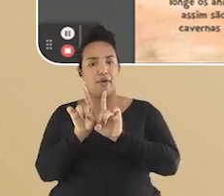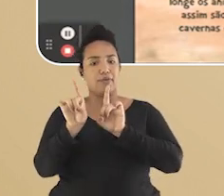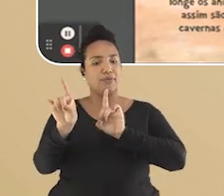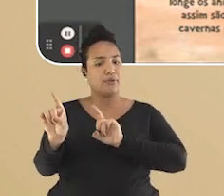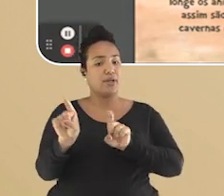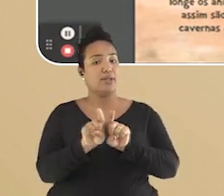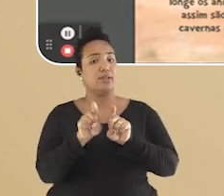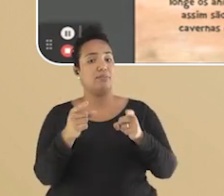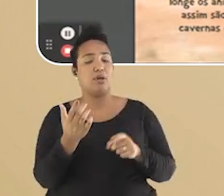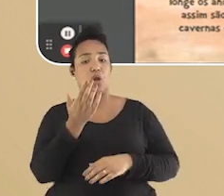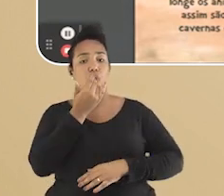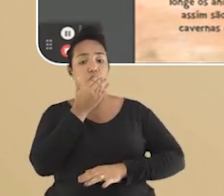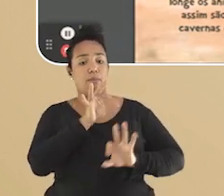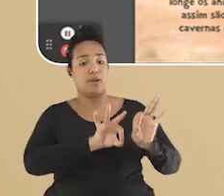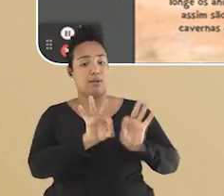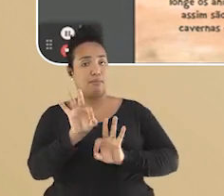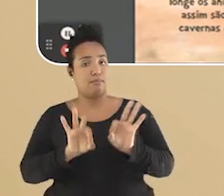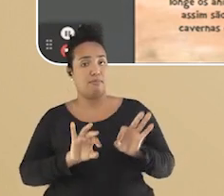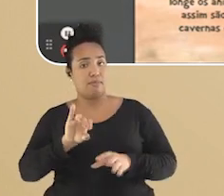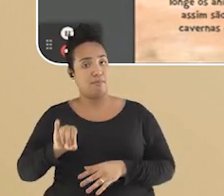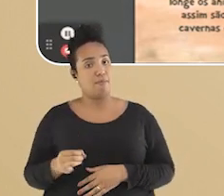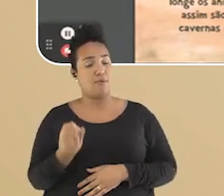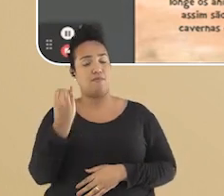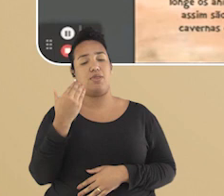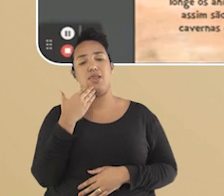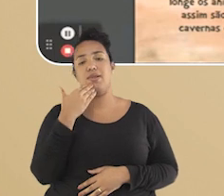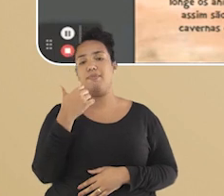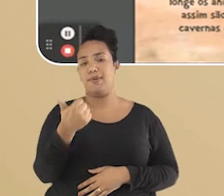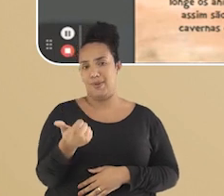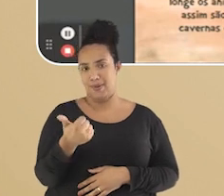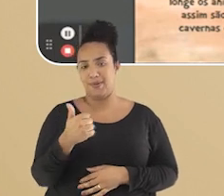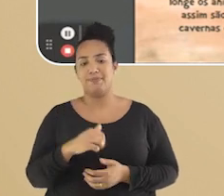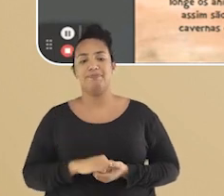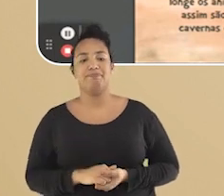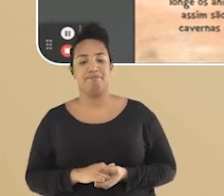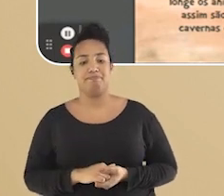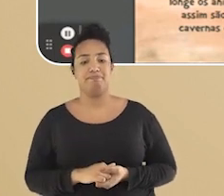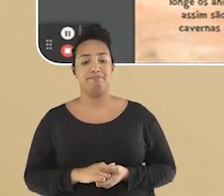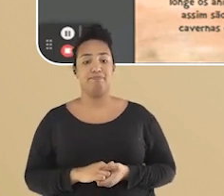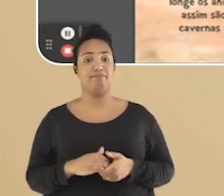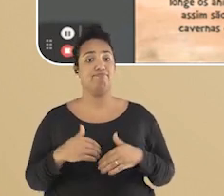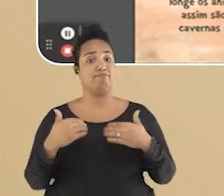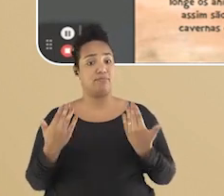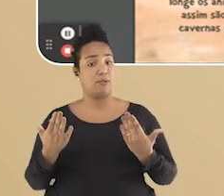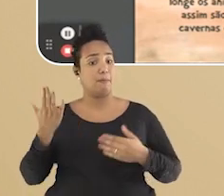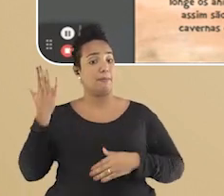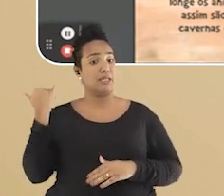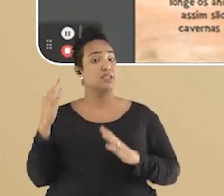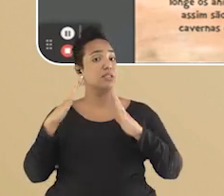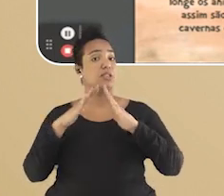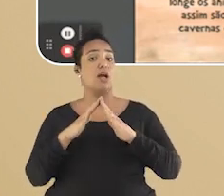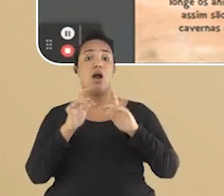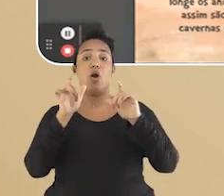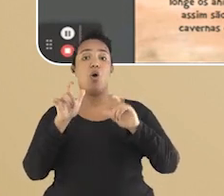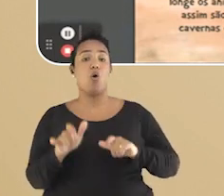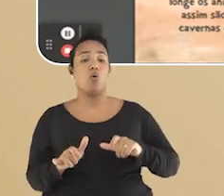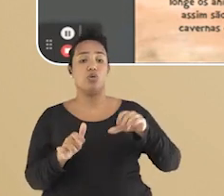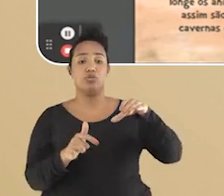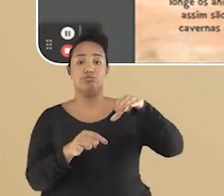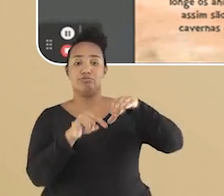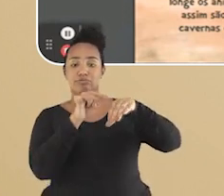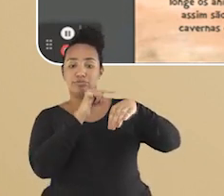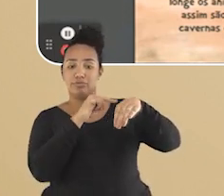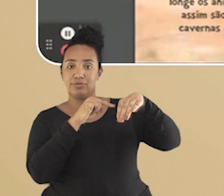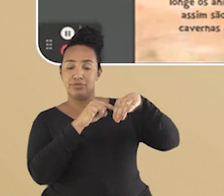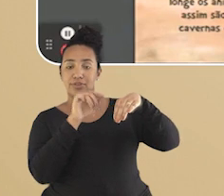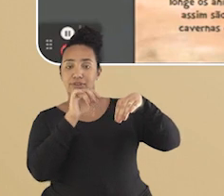que assim são melhor aproveitados. Esses homens moravam em cavernas e registraram